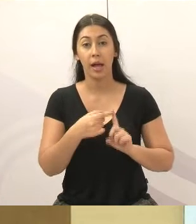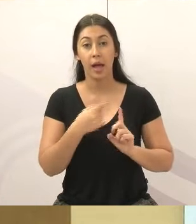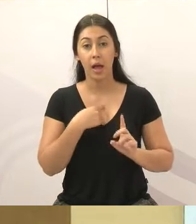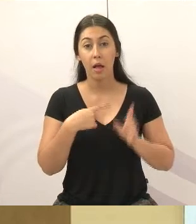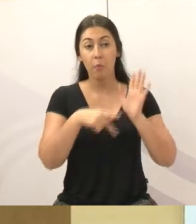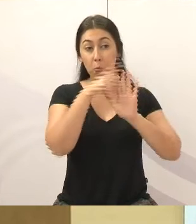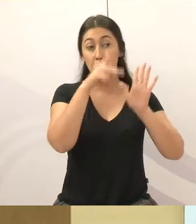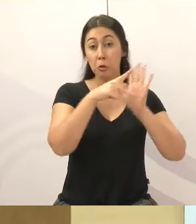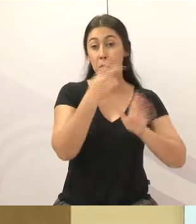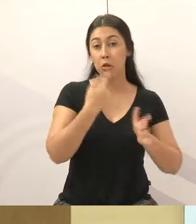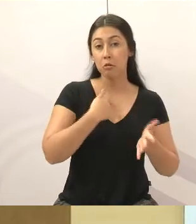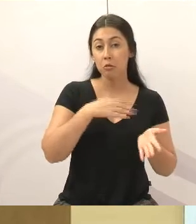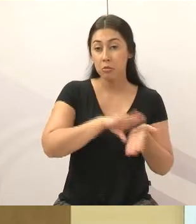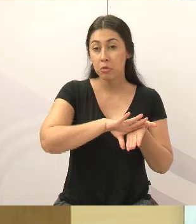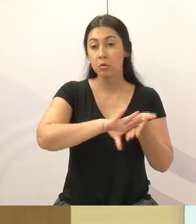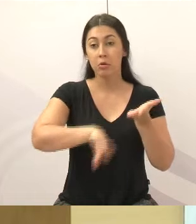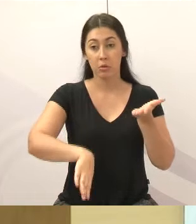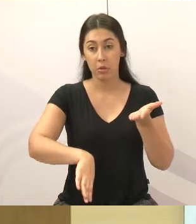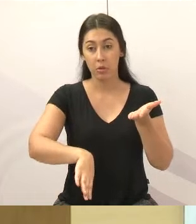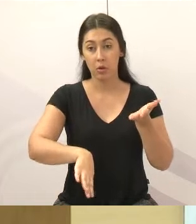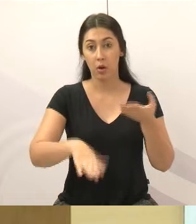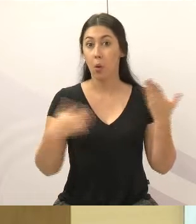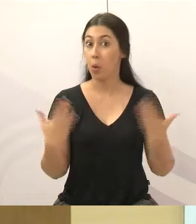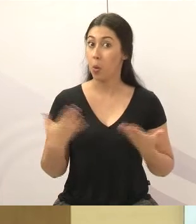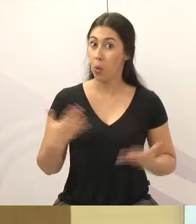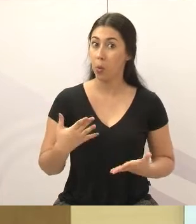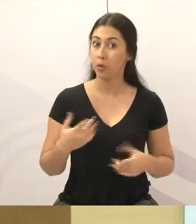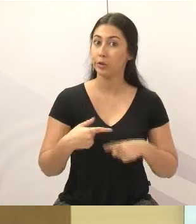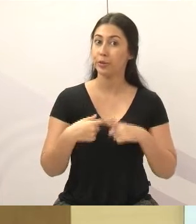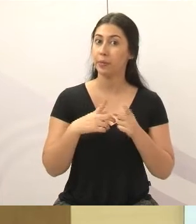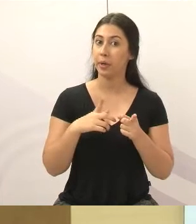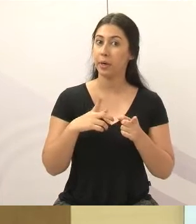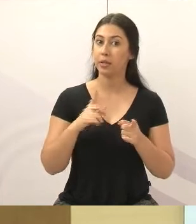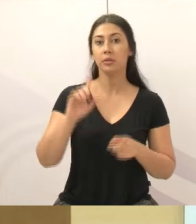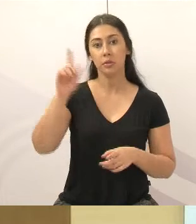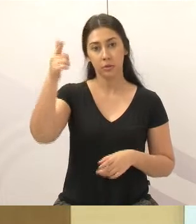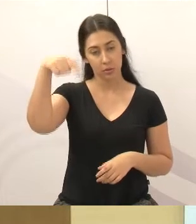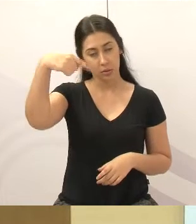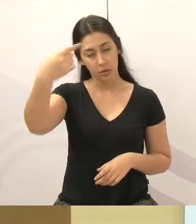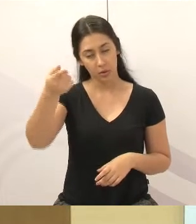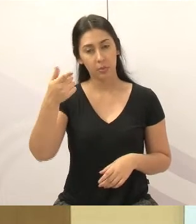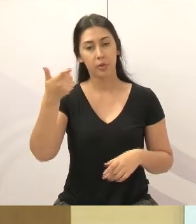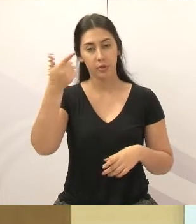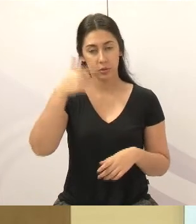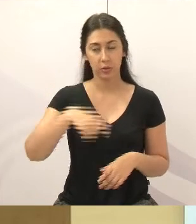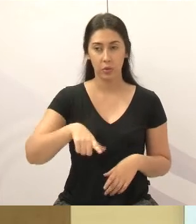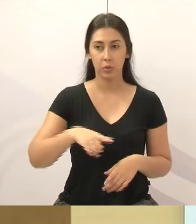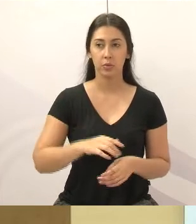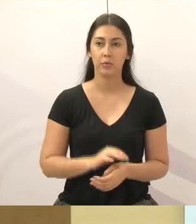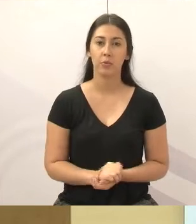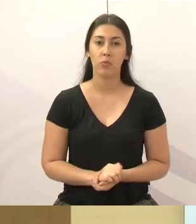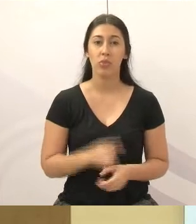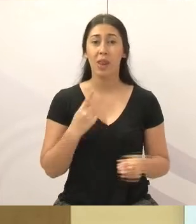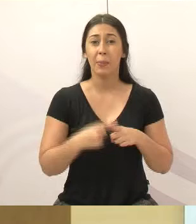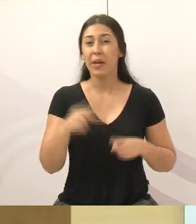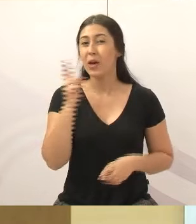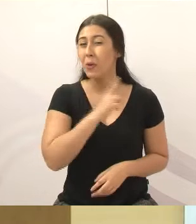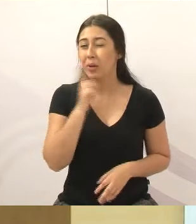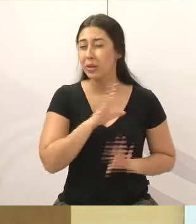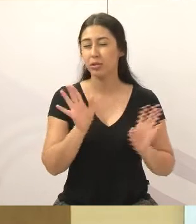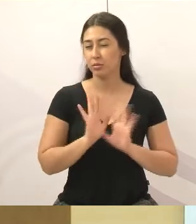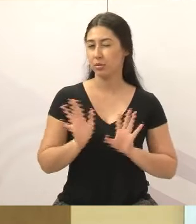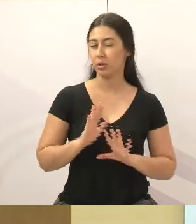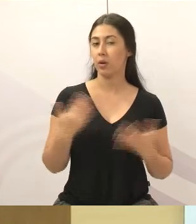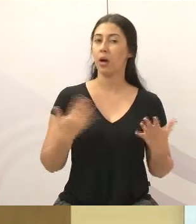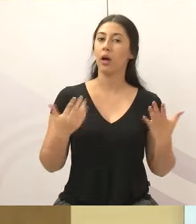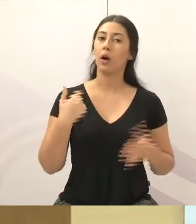aqui. Retirei da ordem do dia, ele vai voltar logo mais, se Deus quiser, porque não é uma coisa assim de tanta urgência. Então, acho que a gente tem que